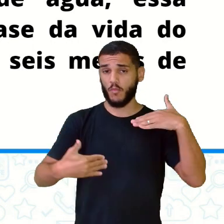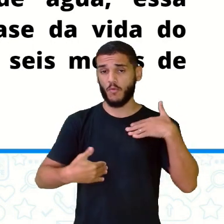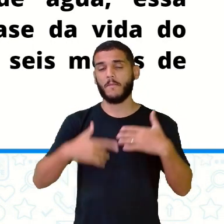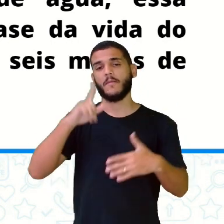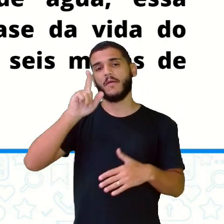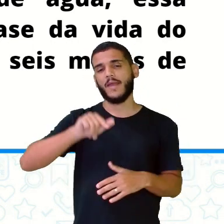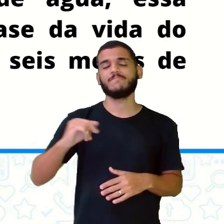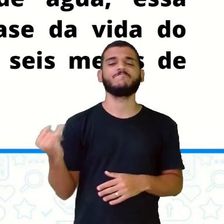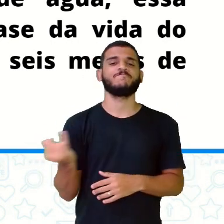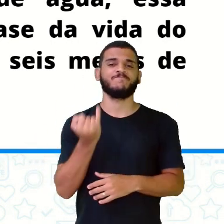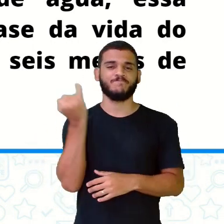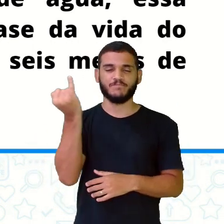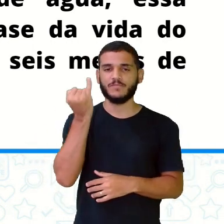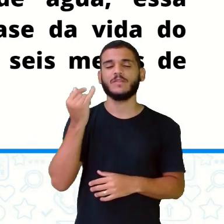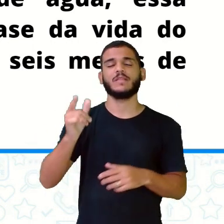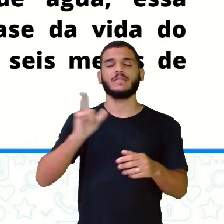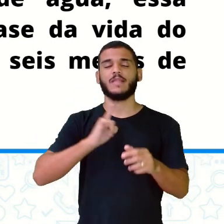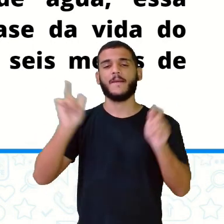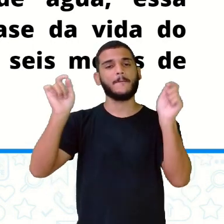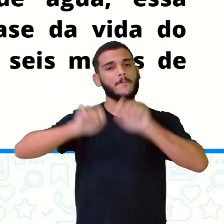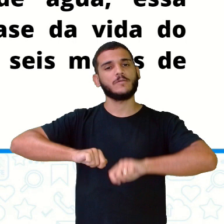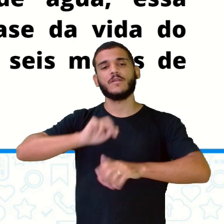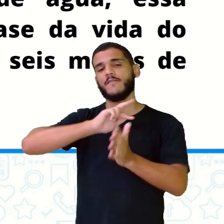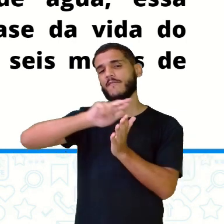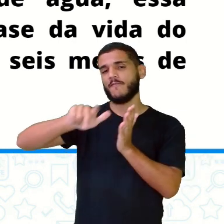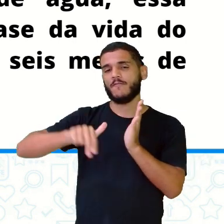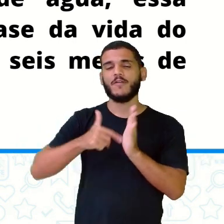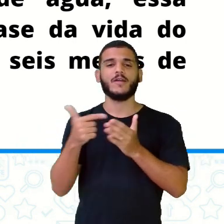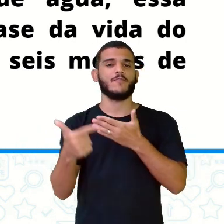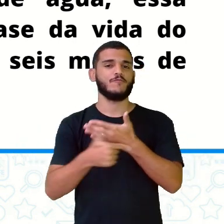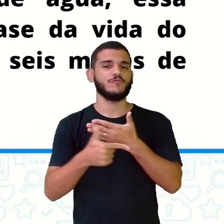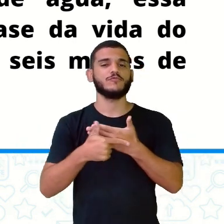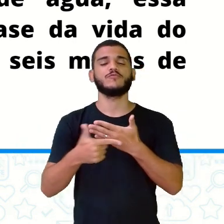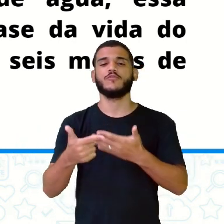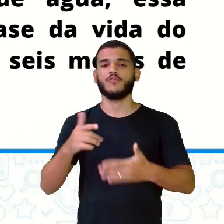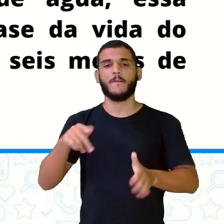água é fundamental para a realização de diversas funções